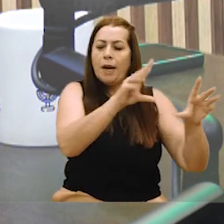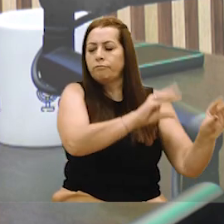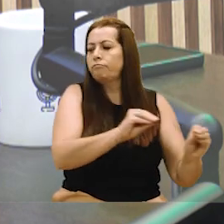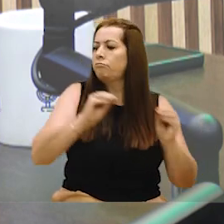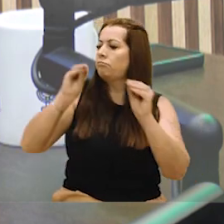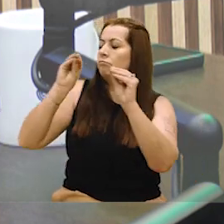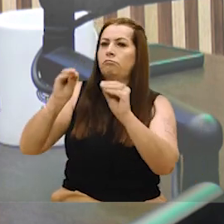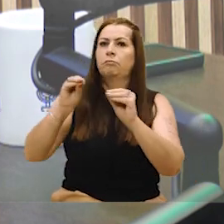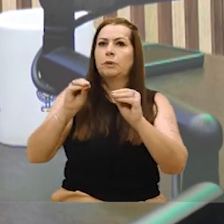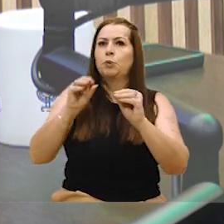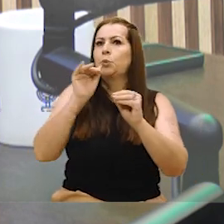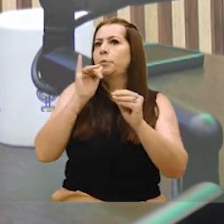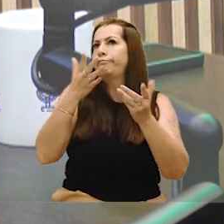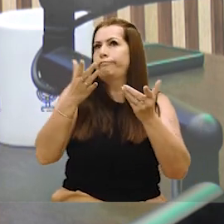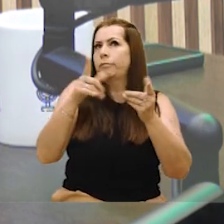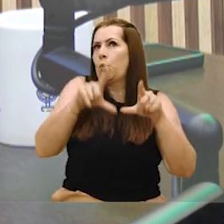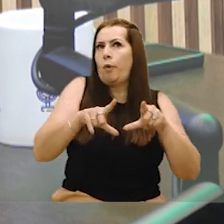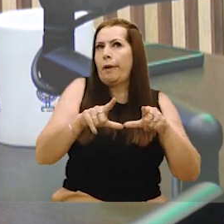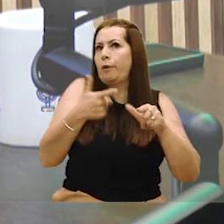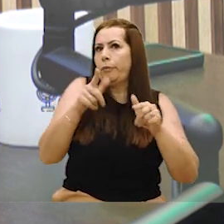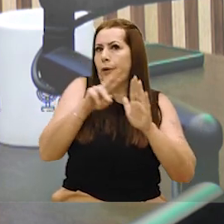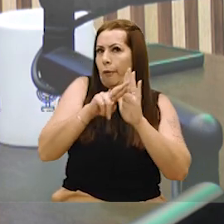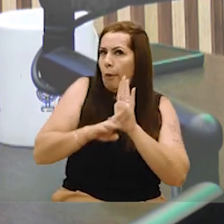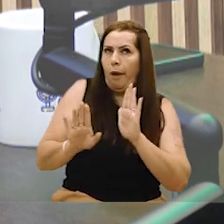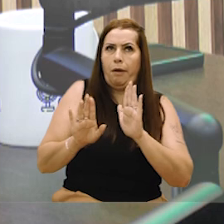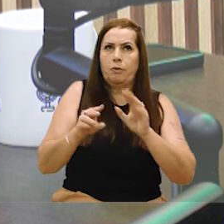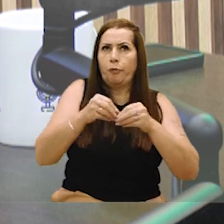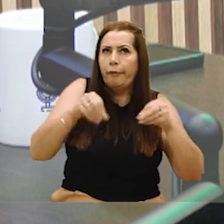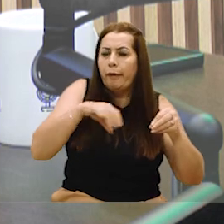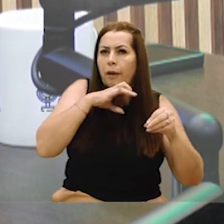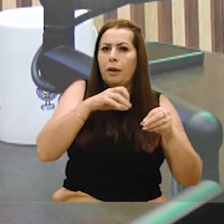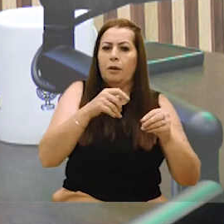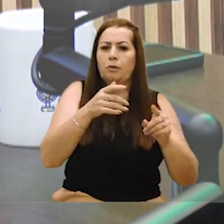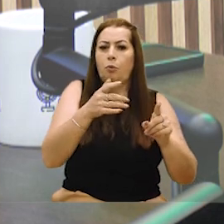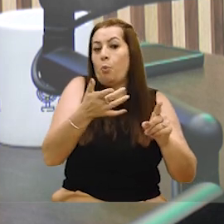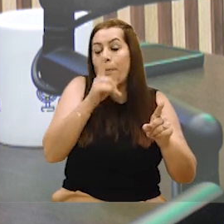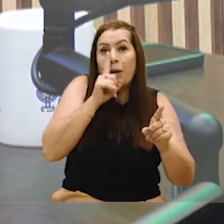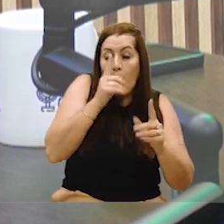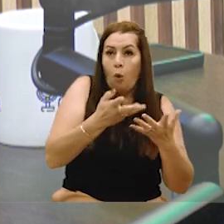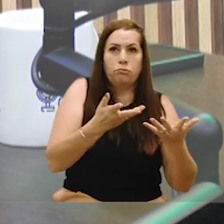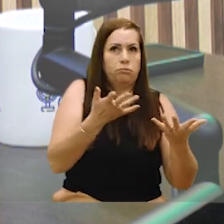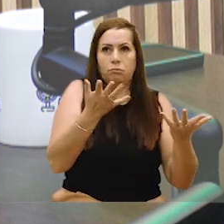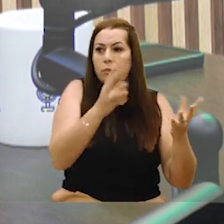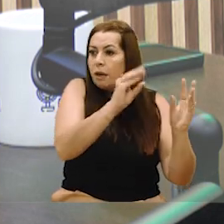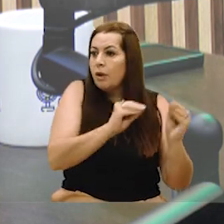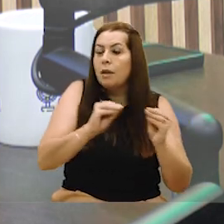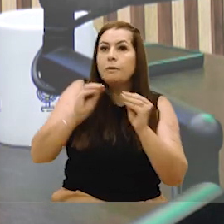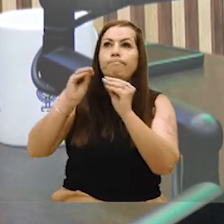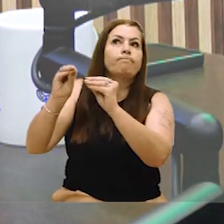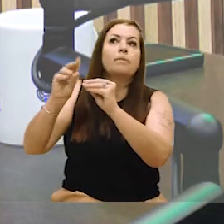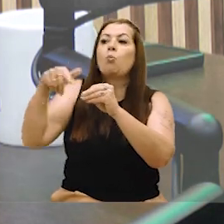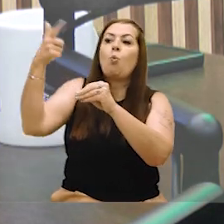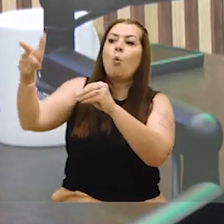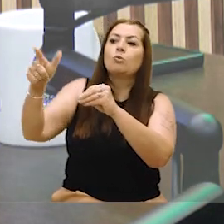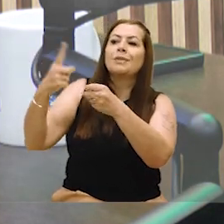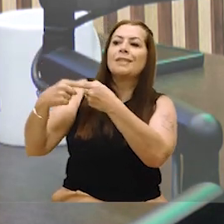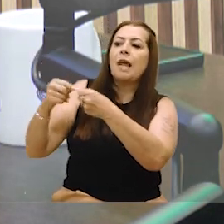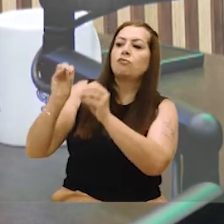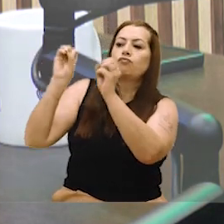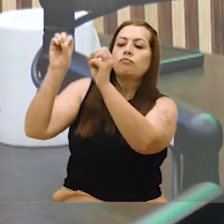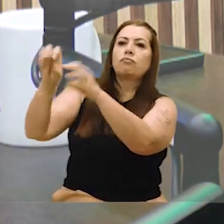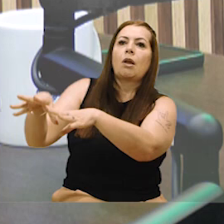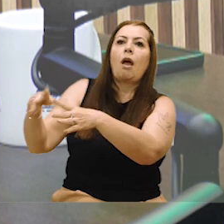estão morando em locais irregulares ou vulneráveis e vamos lá no outro lado